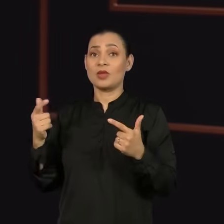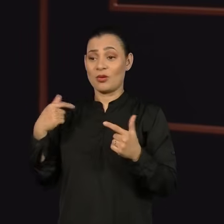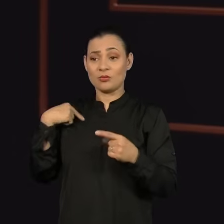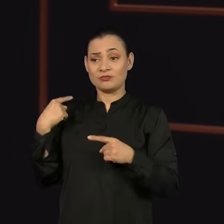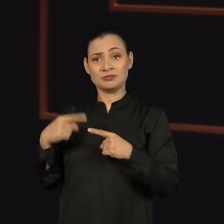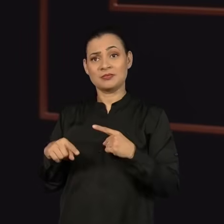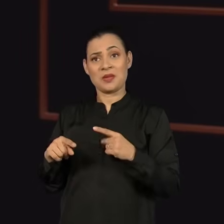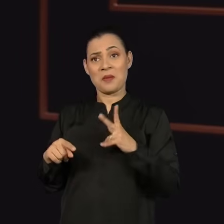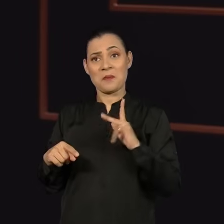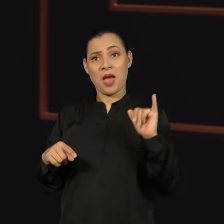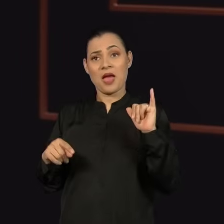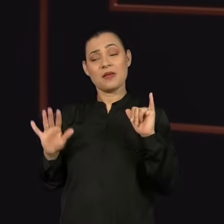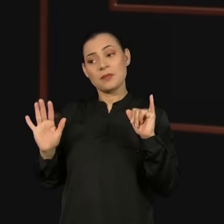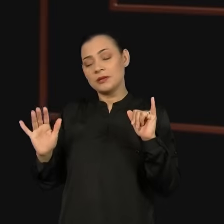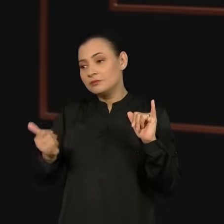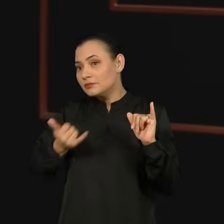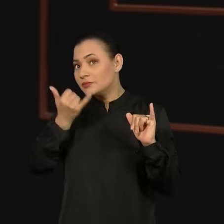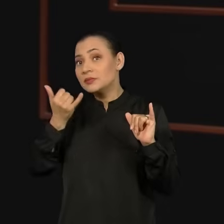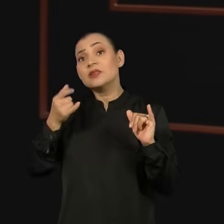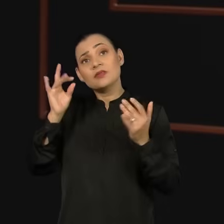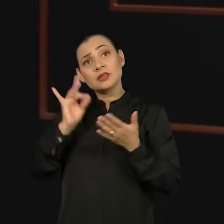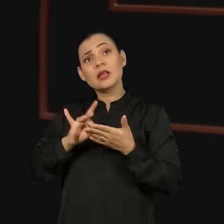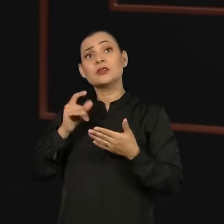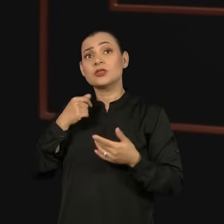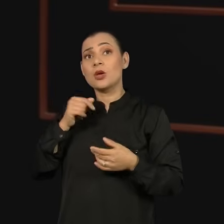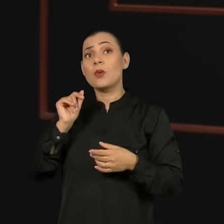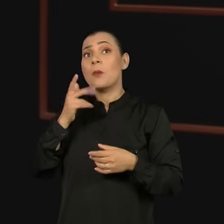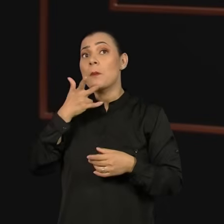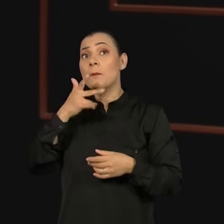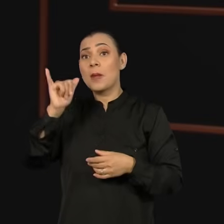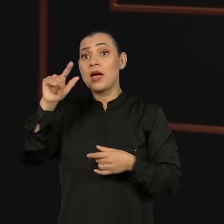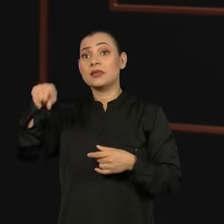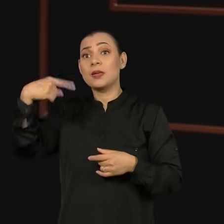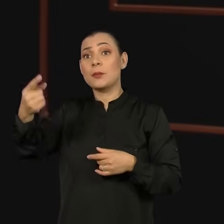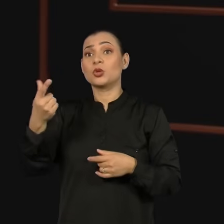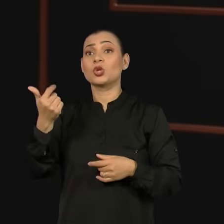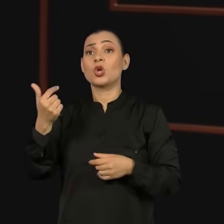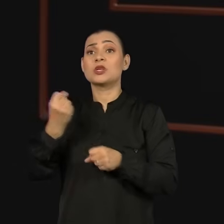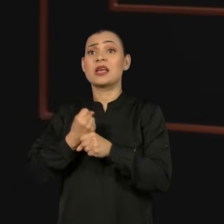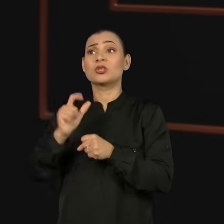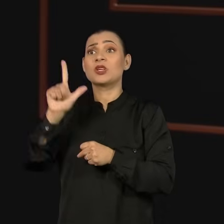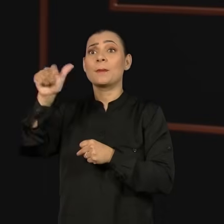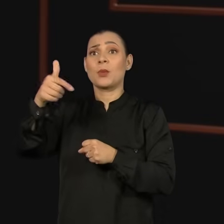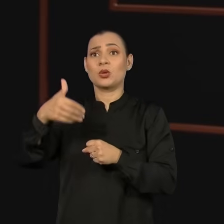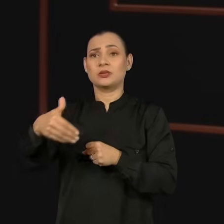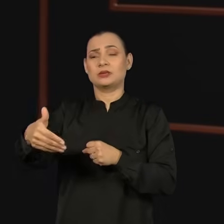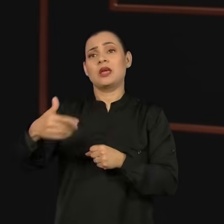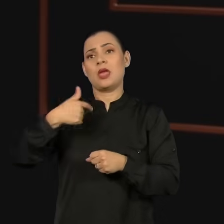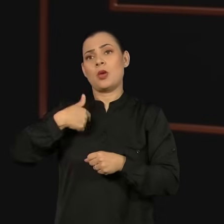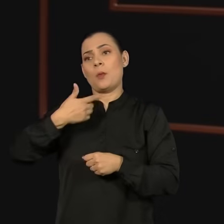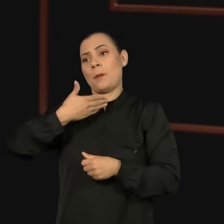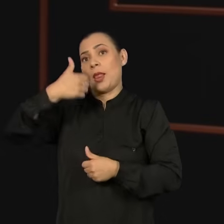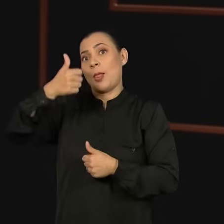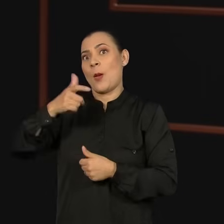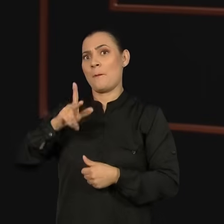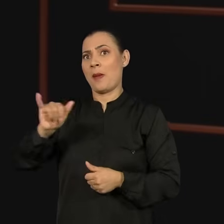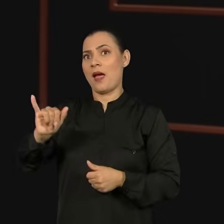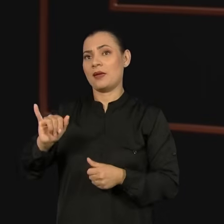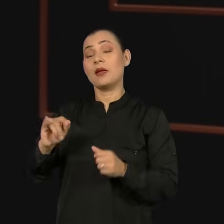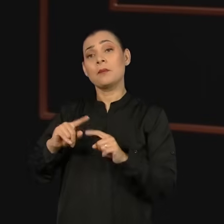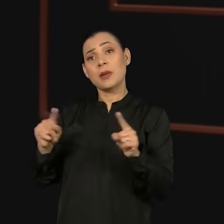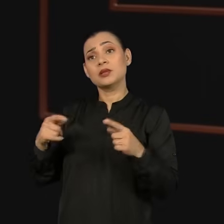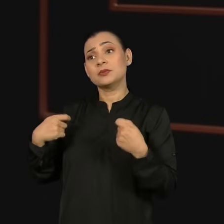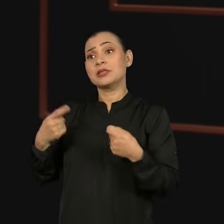pai, e eu acho que eu não fui. Eu fui muito melhor pai para o que veio 12 anos depois. Mas aí eu falei, bom, preciso ganhar